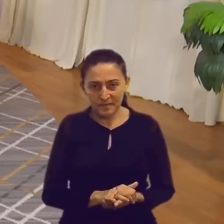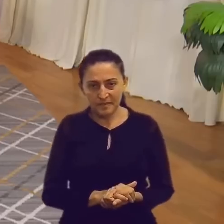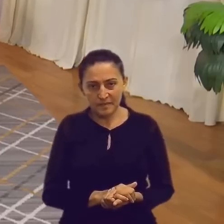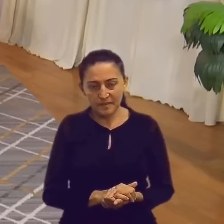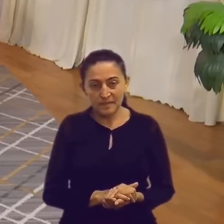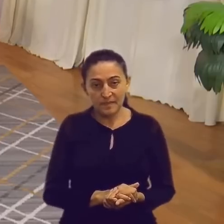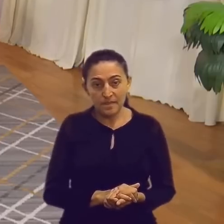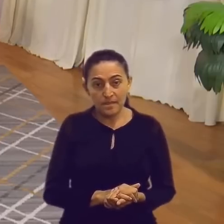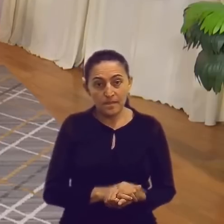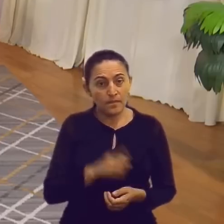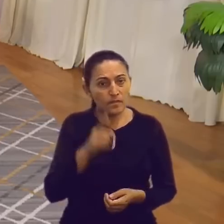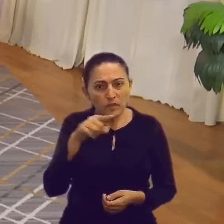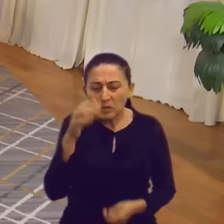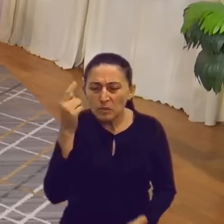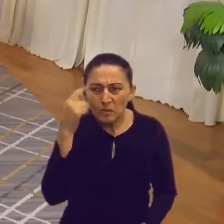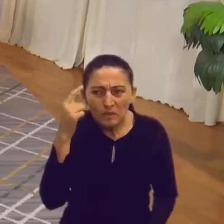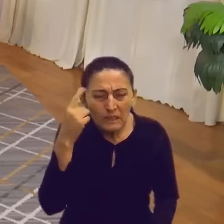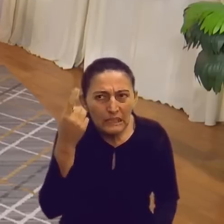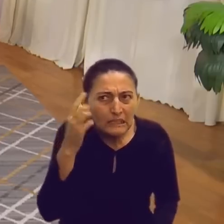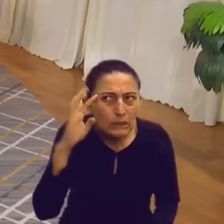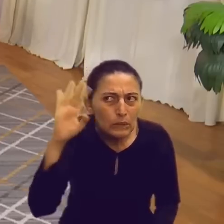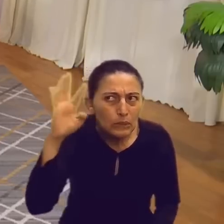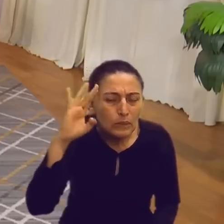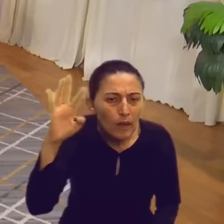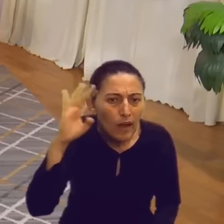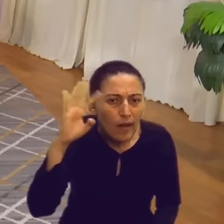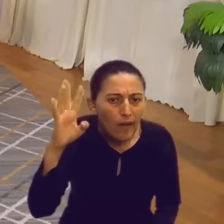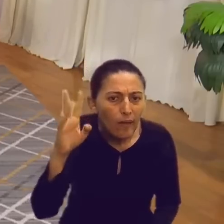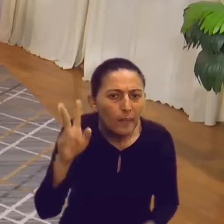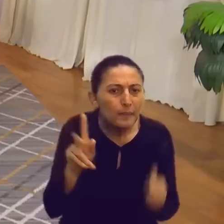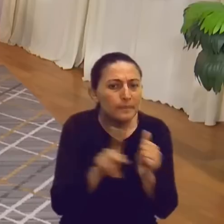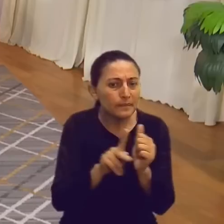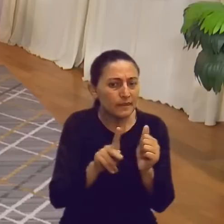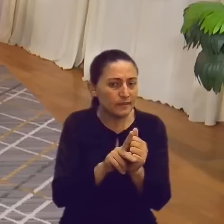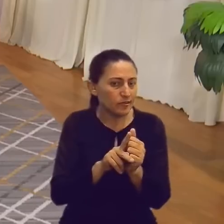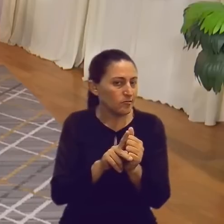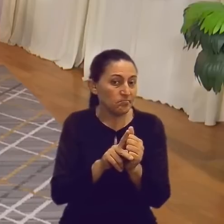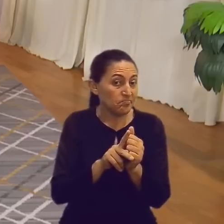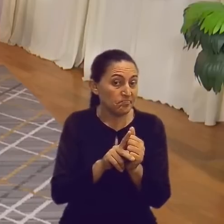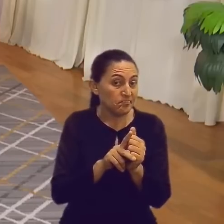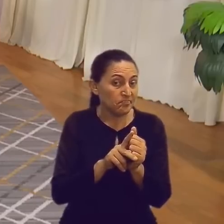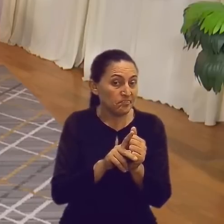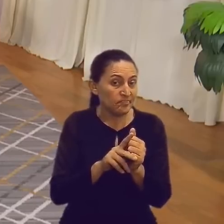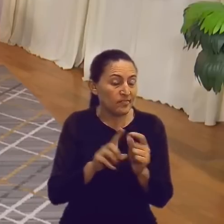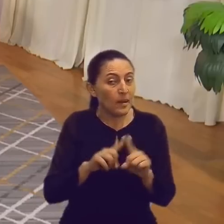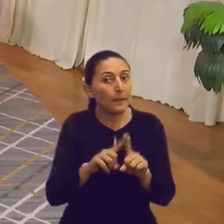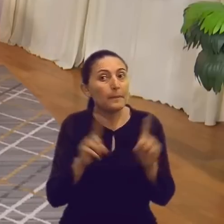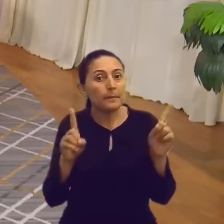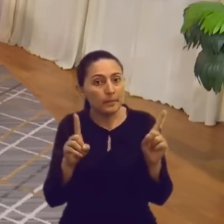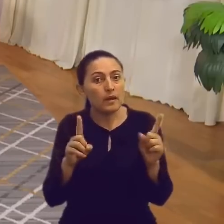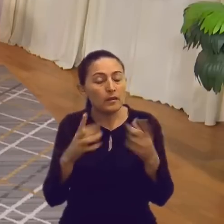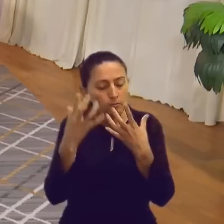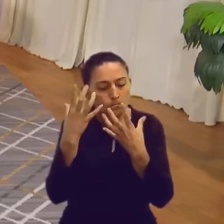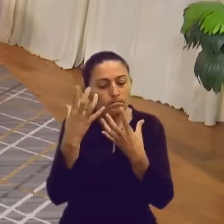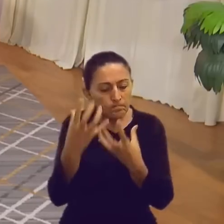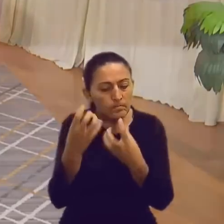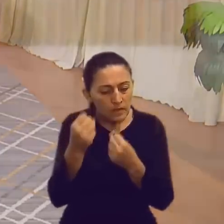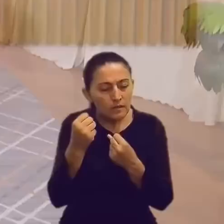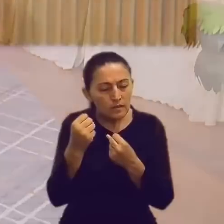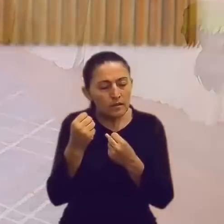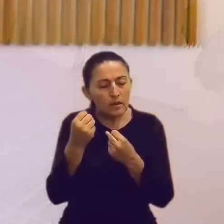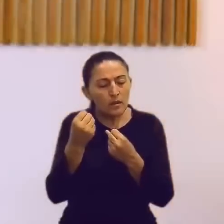Você não consegue imaginar como era o Pedro, de fato, anteriormente. Mas ele recebe uma nova